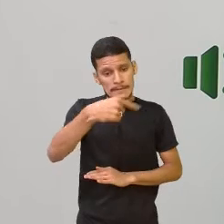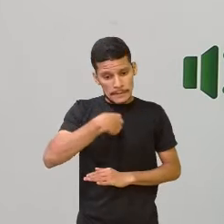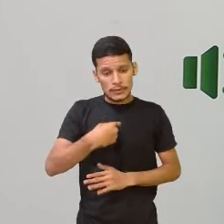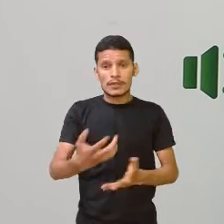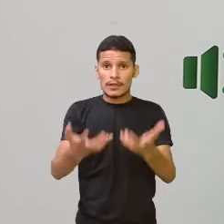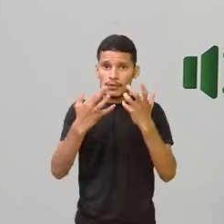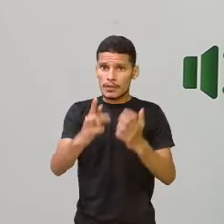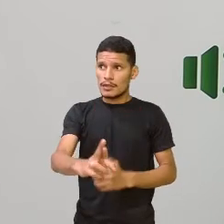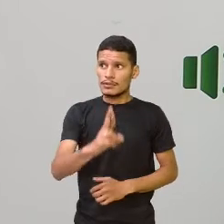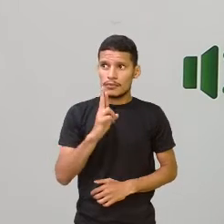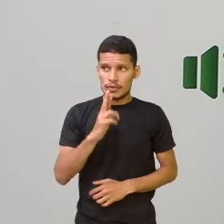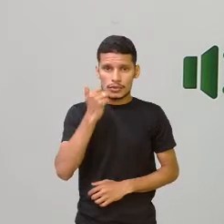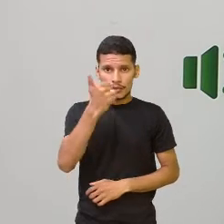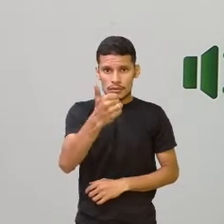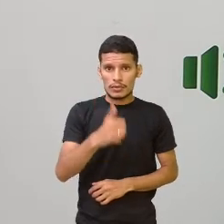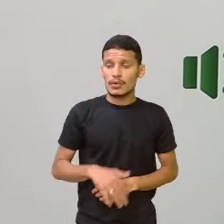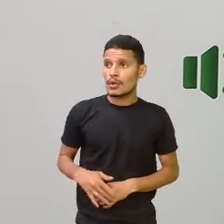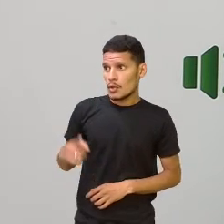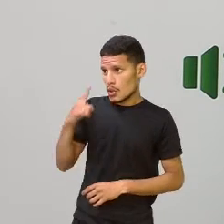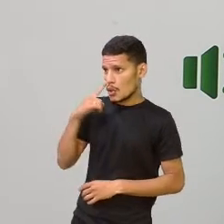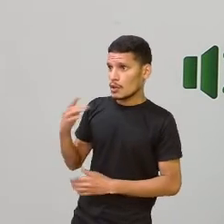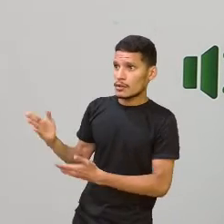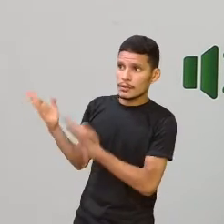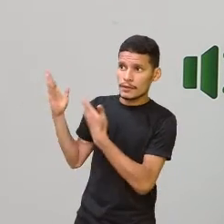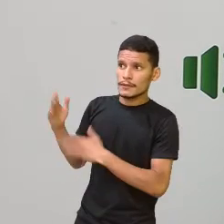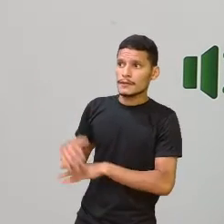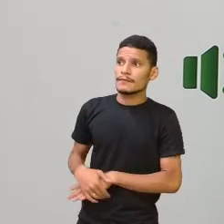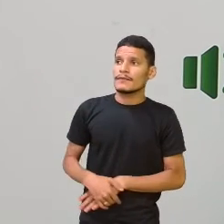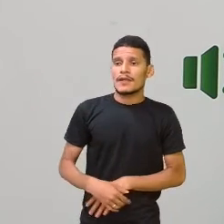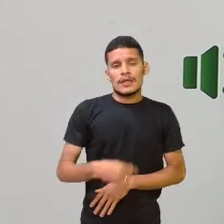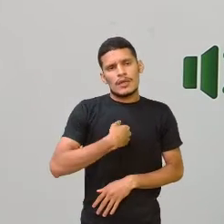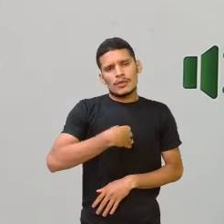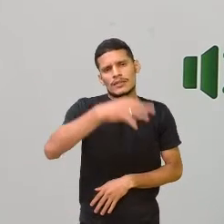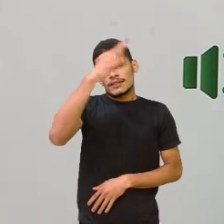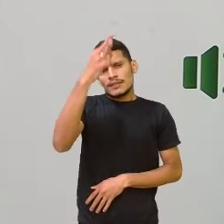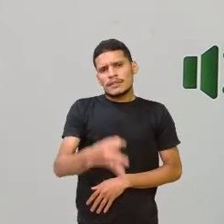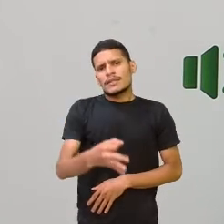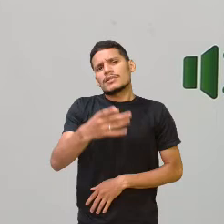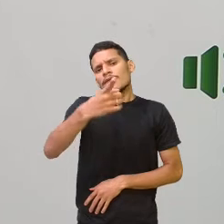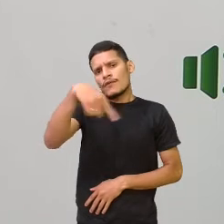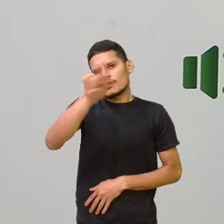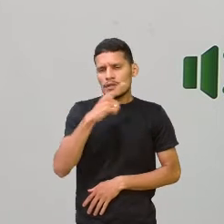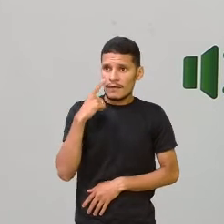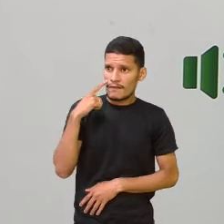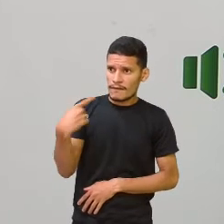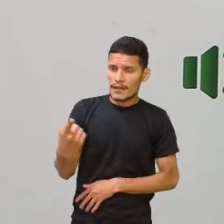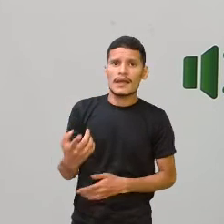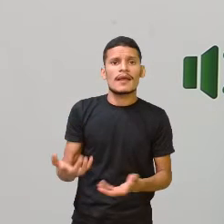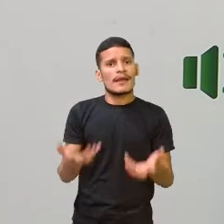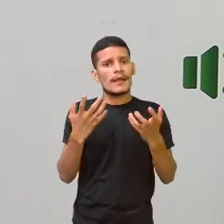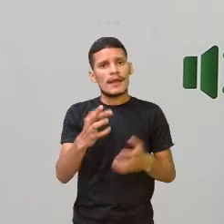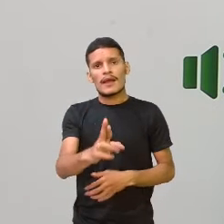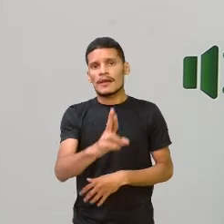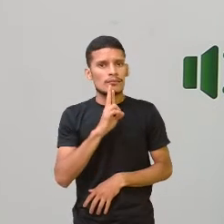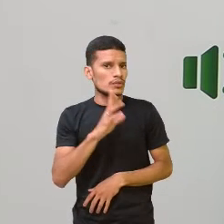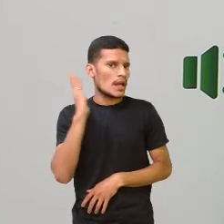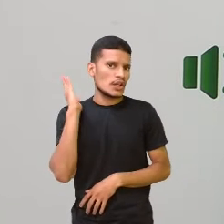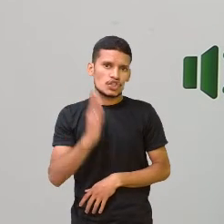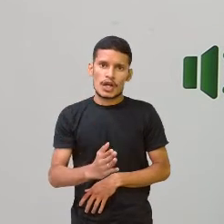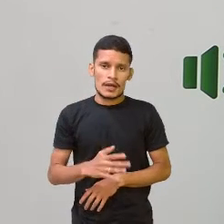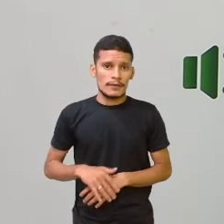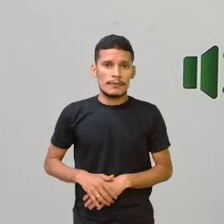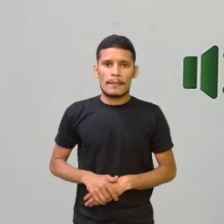quero a resposta. Essa daqui, tenho certeza que só em ver você já vai me dar a